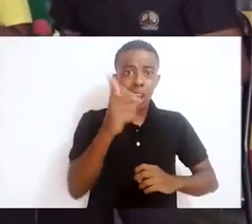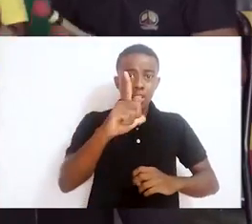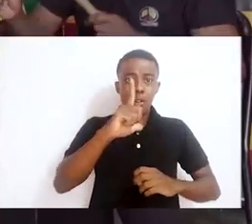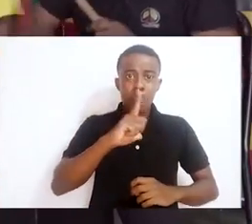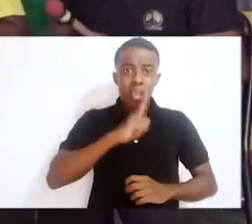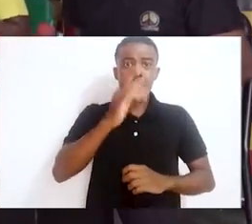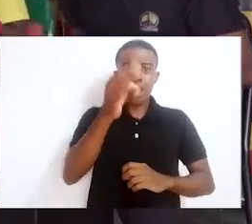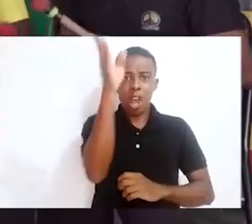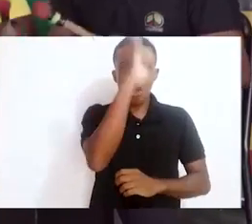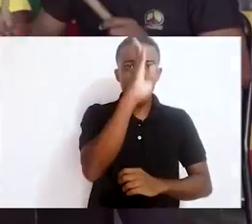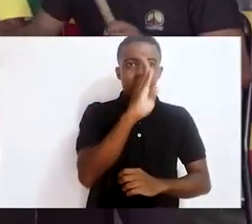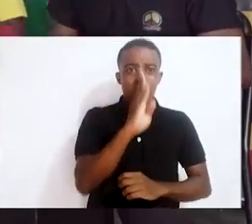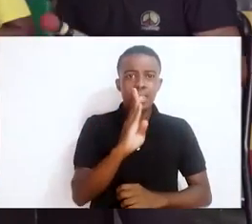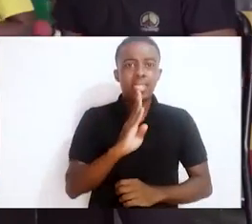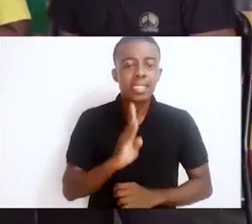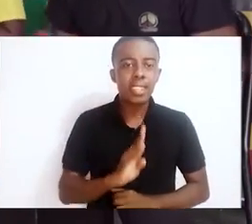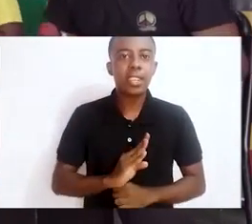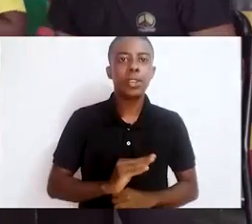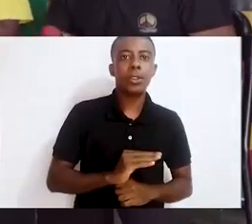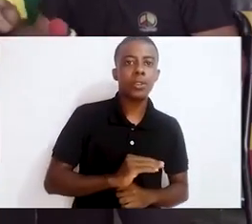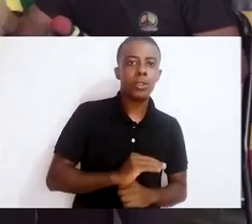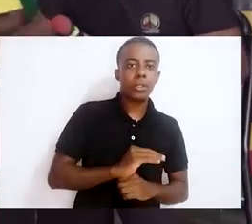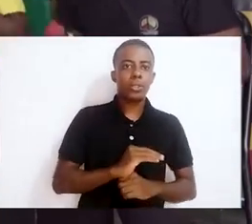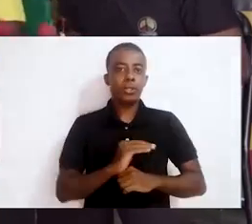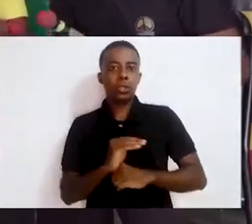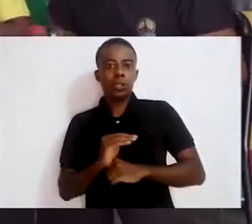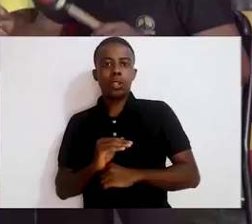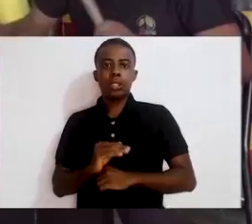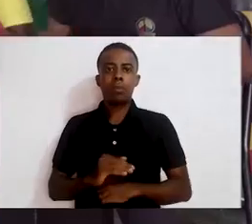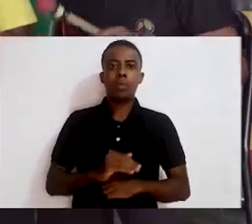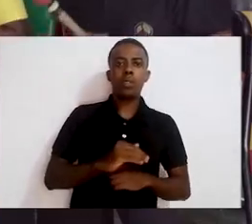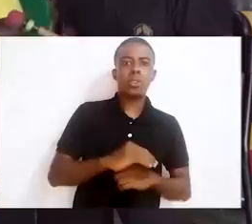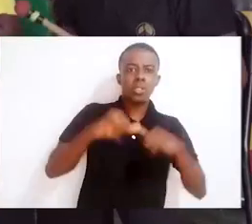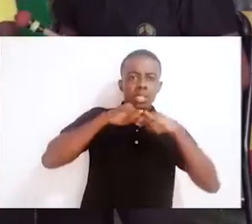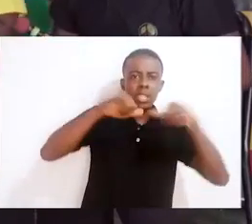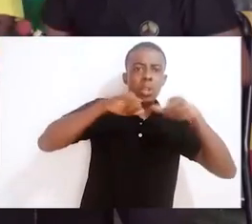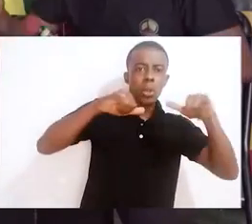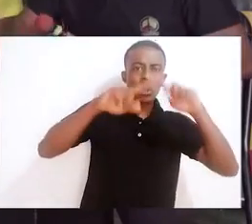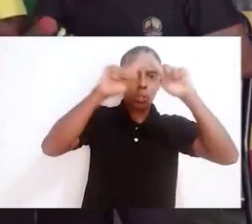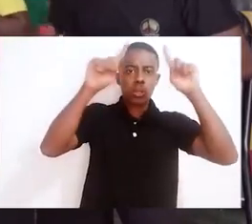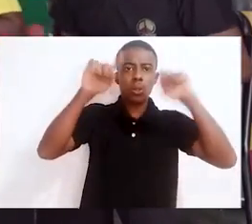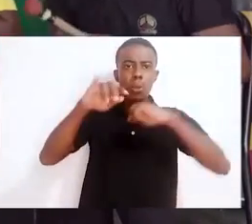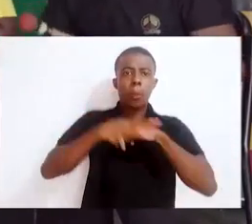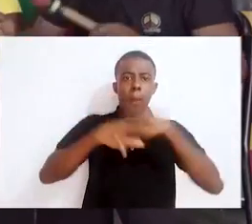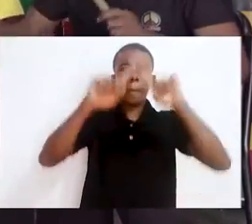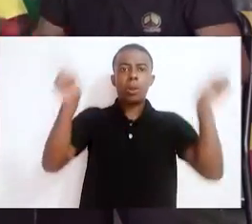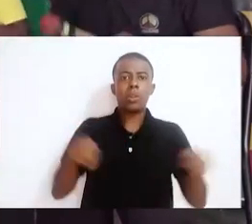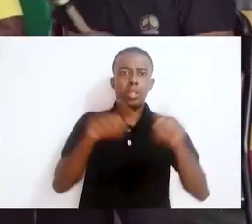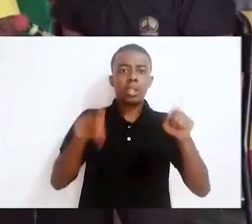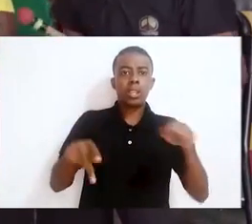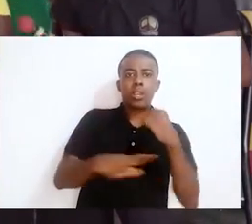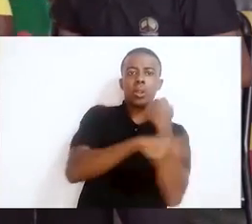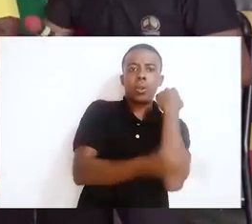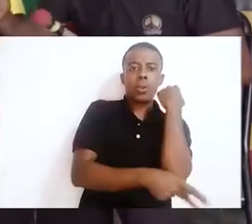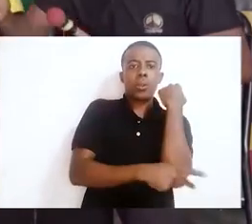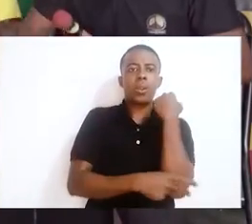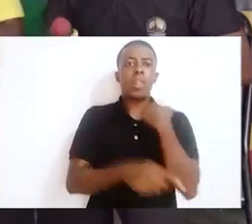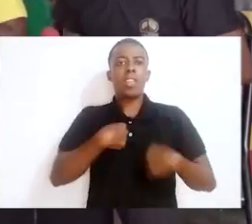Já domina o Brasil, faz denúncia do